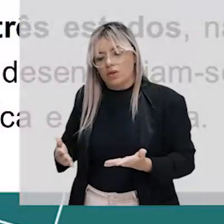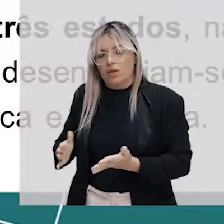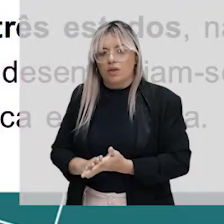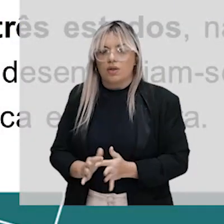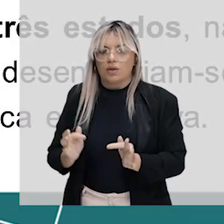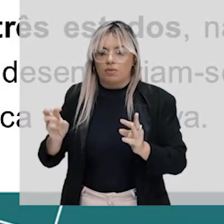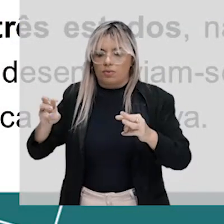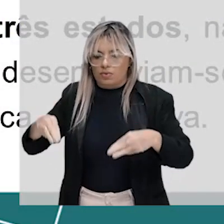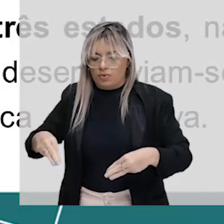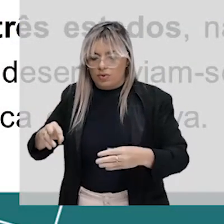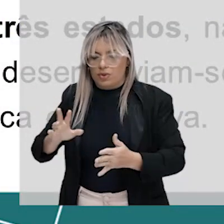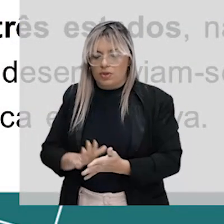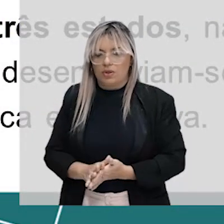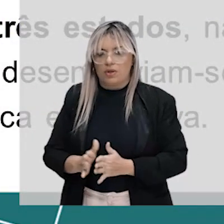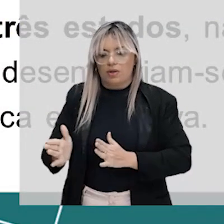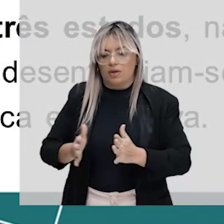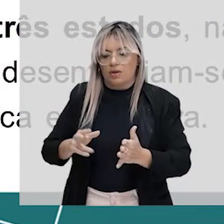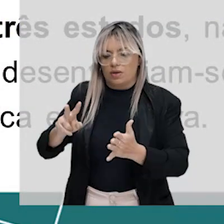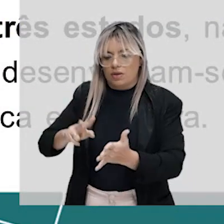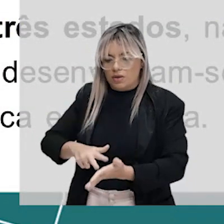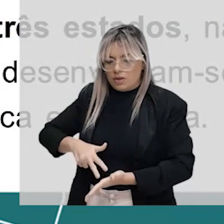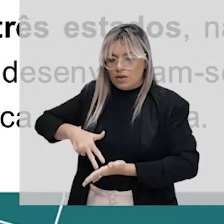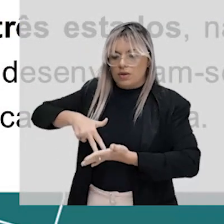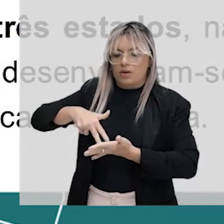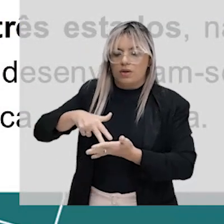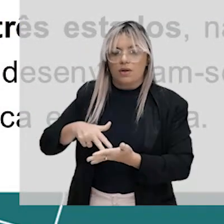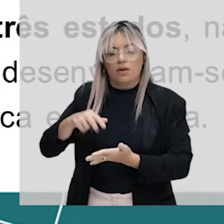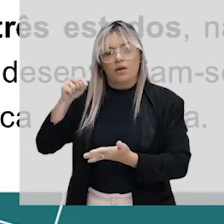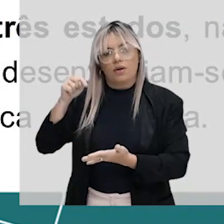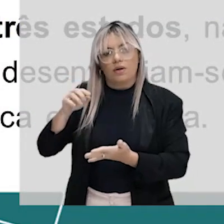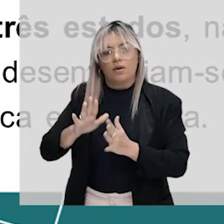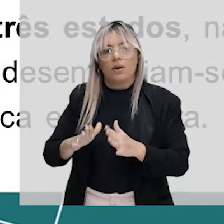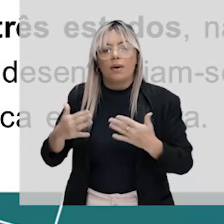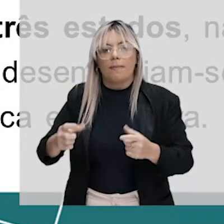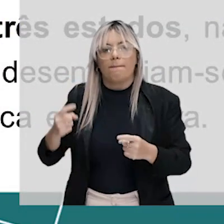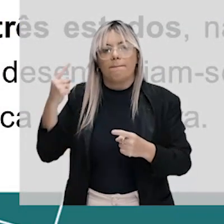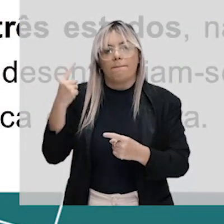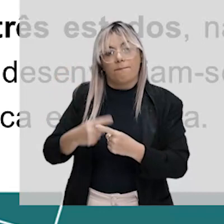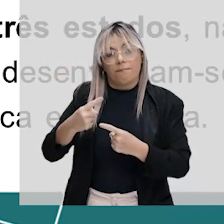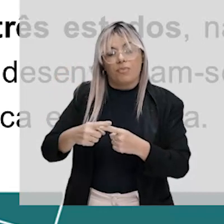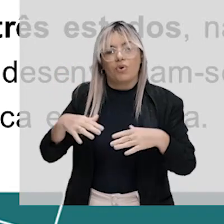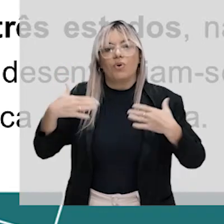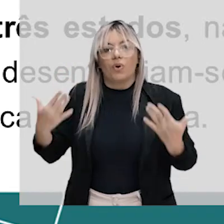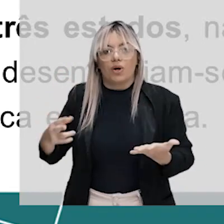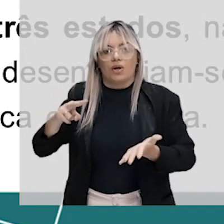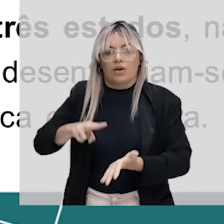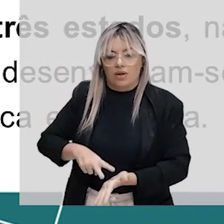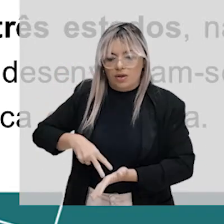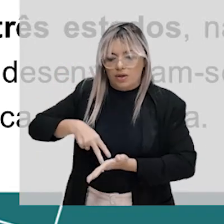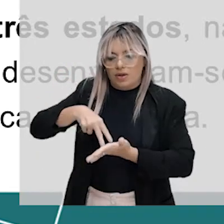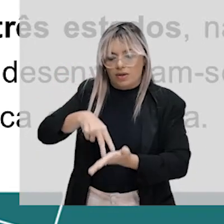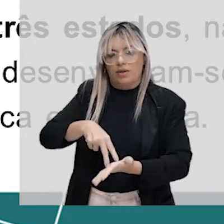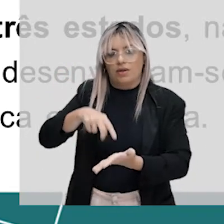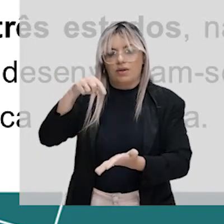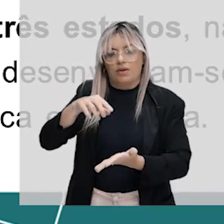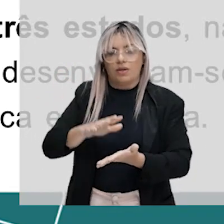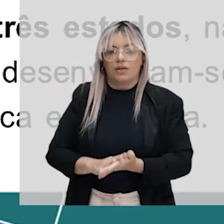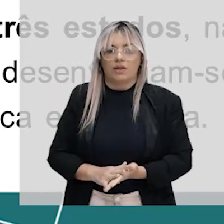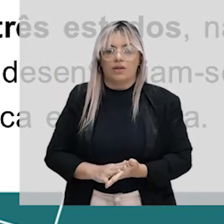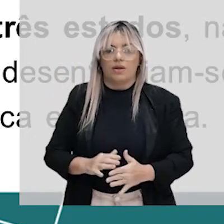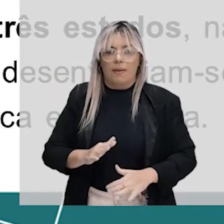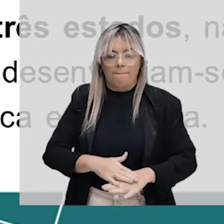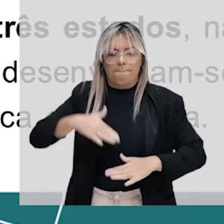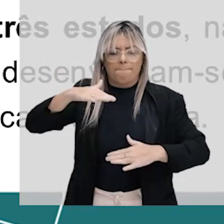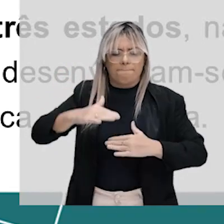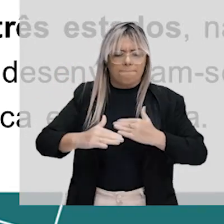fase positiva. Agora você entendeu por que o nome é positivismo. Porque a fase mais evoluída